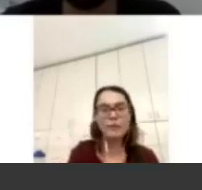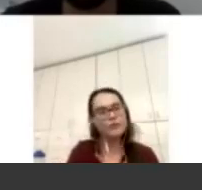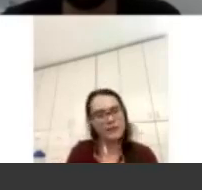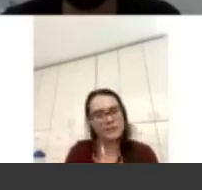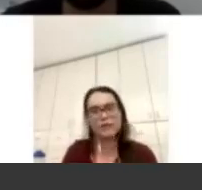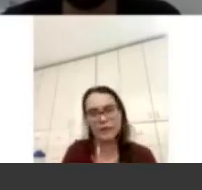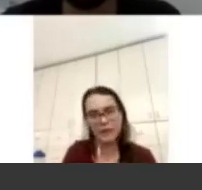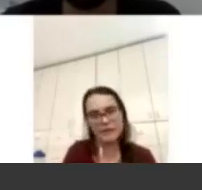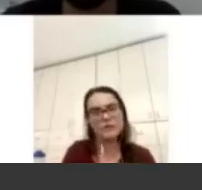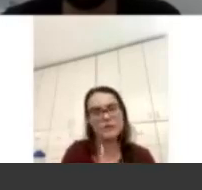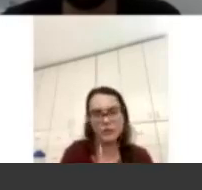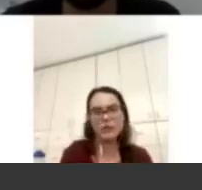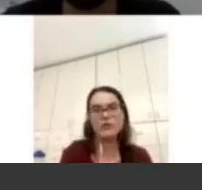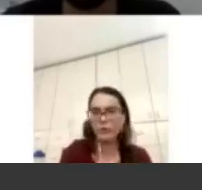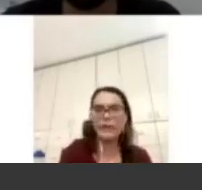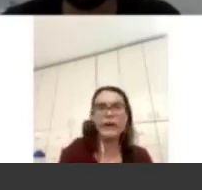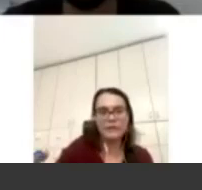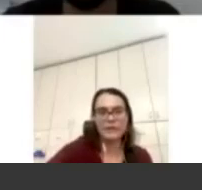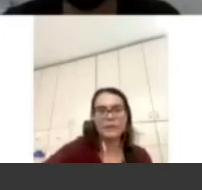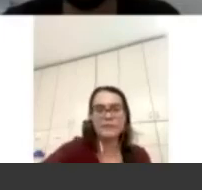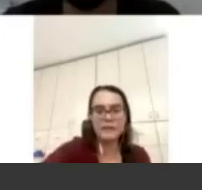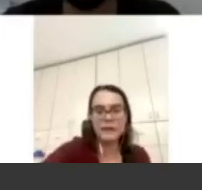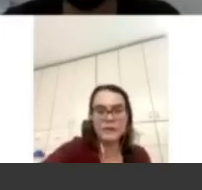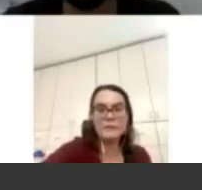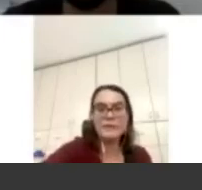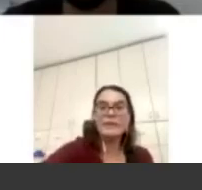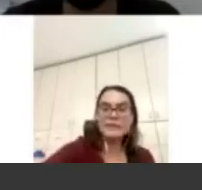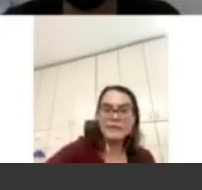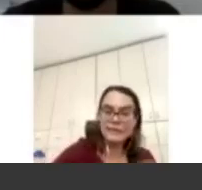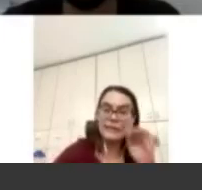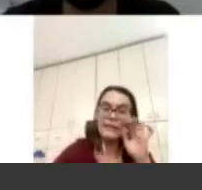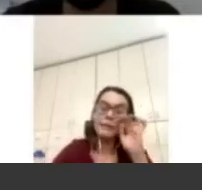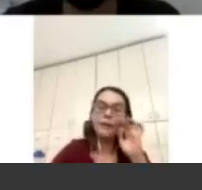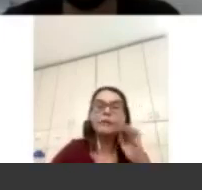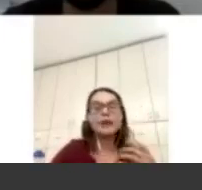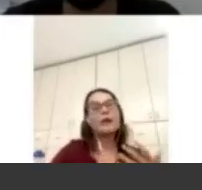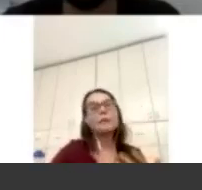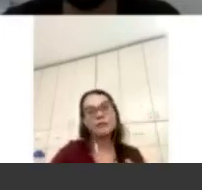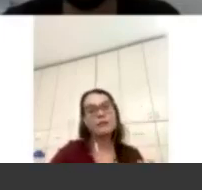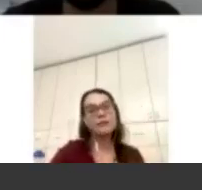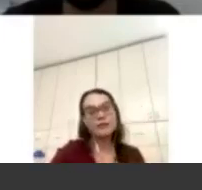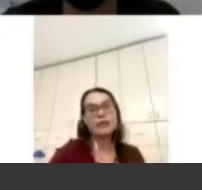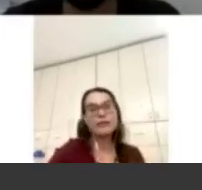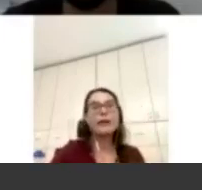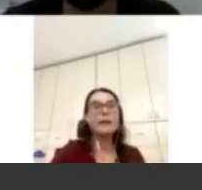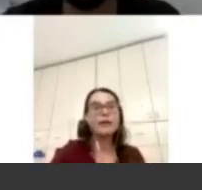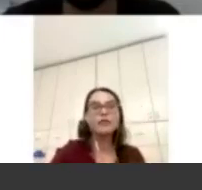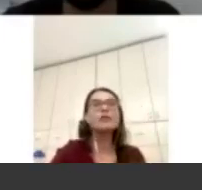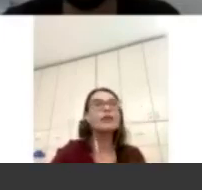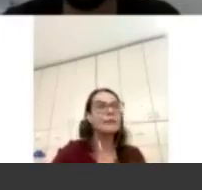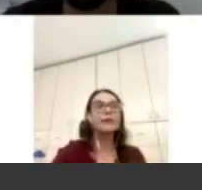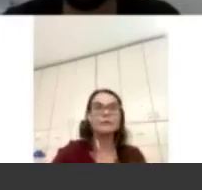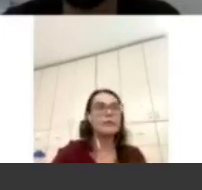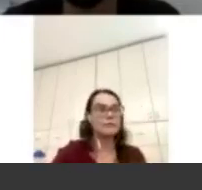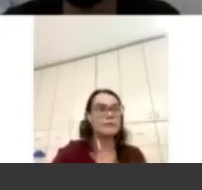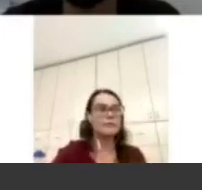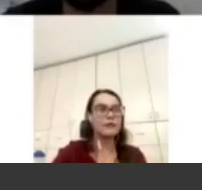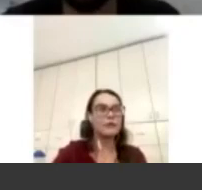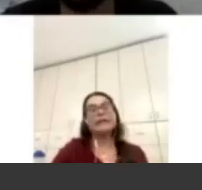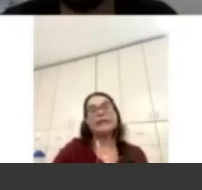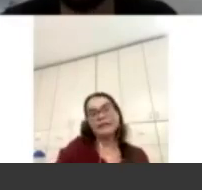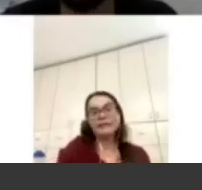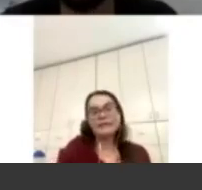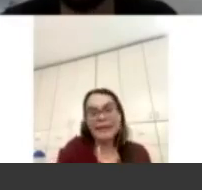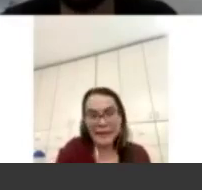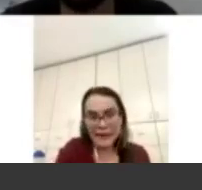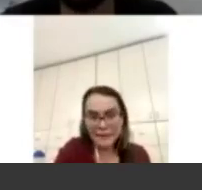que realmente fazem diferença no desfecho, no cuidado daquele paciente, seguida pelo que realmente vai fazer diferença na parte do tratamento desse